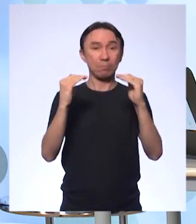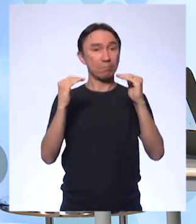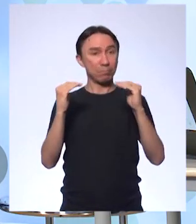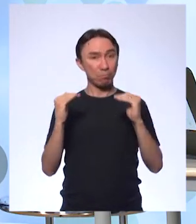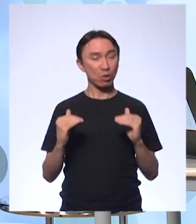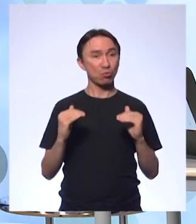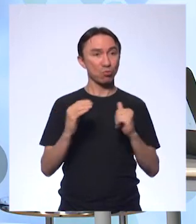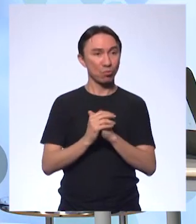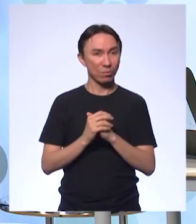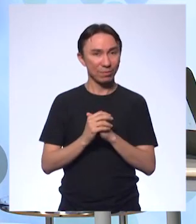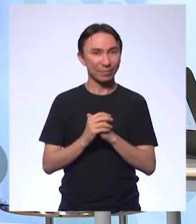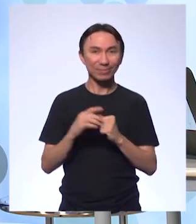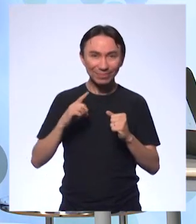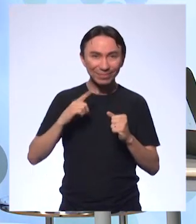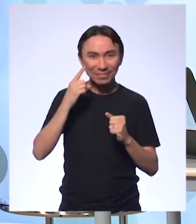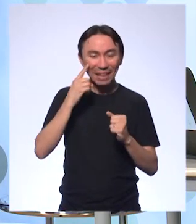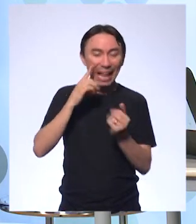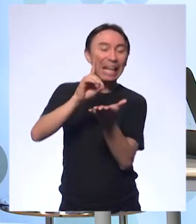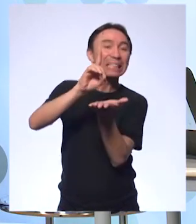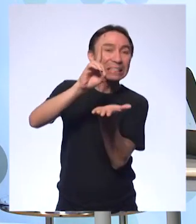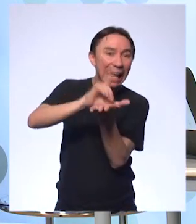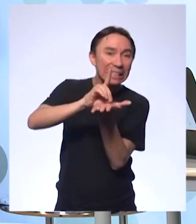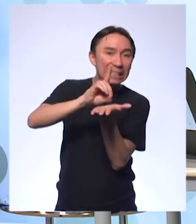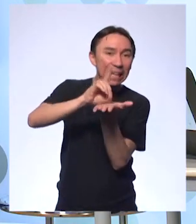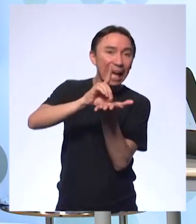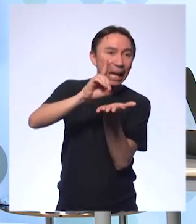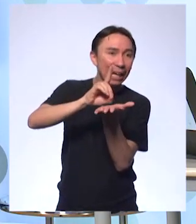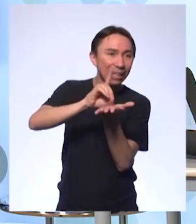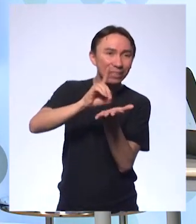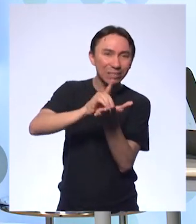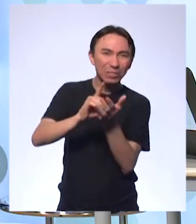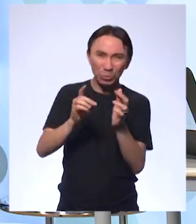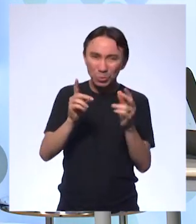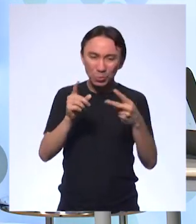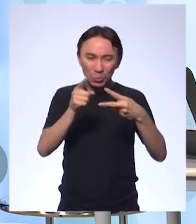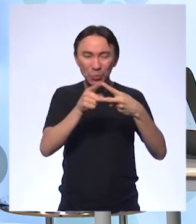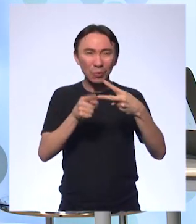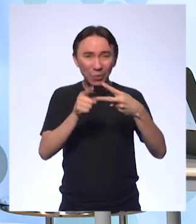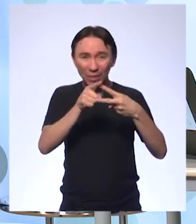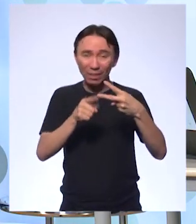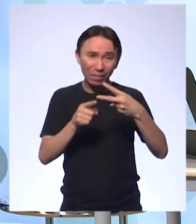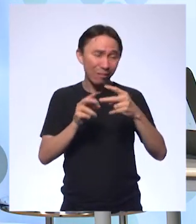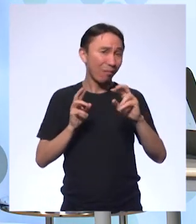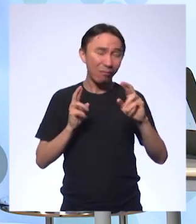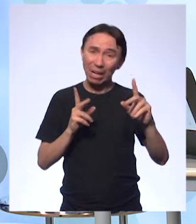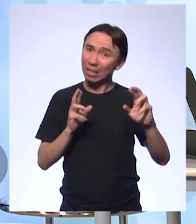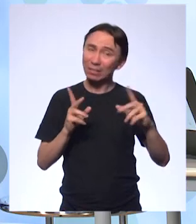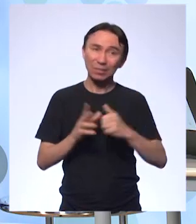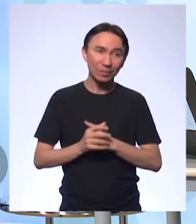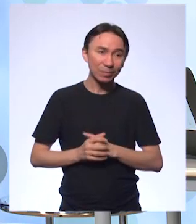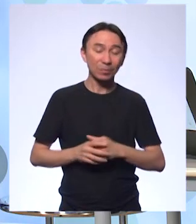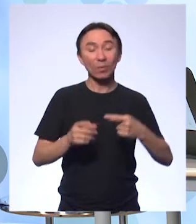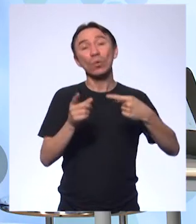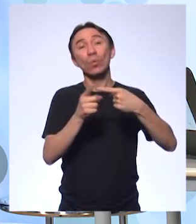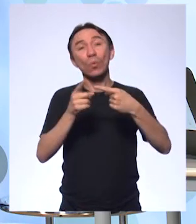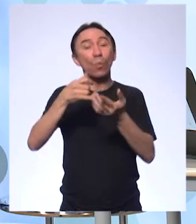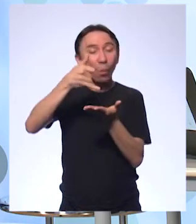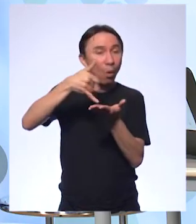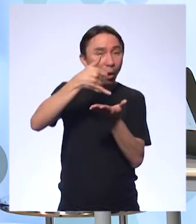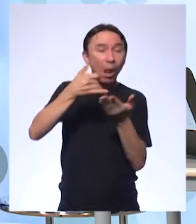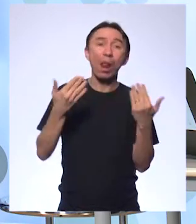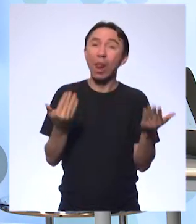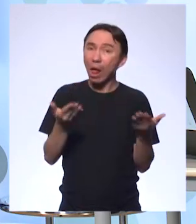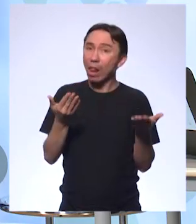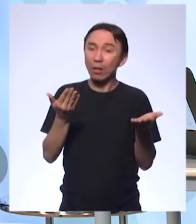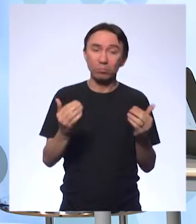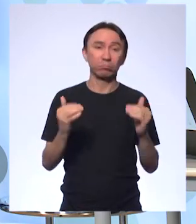dessas duas soluções, né, solução de óleo e solução aquosa, elas são diferentes. O óleo mais leve vai ficar em cima. E